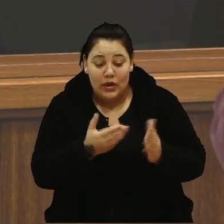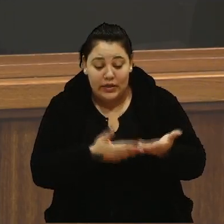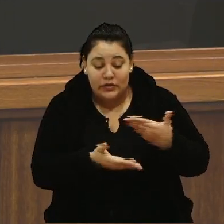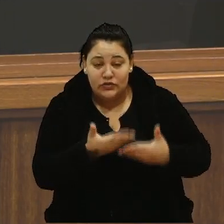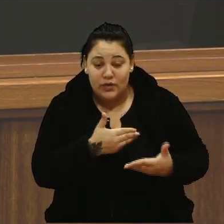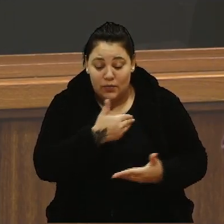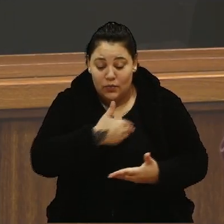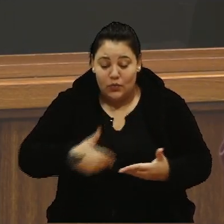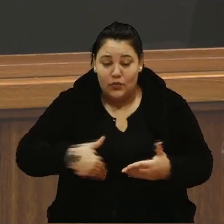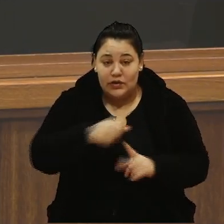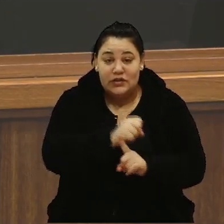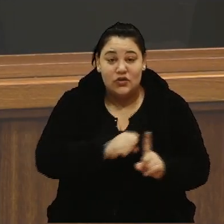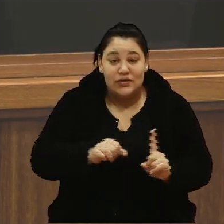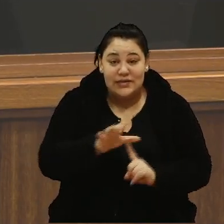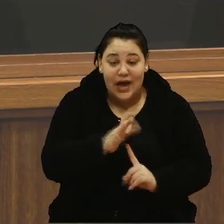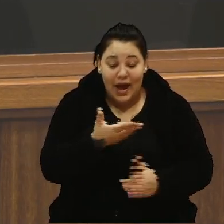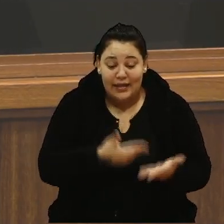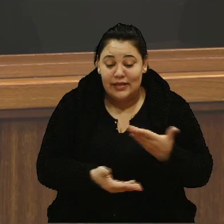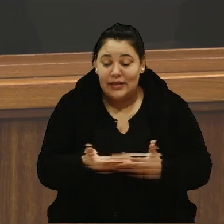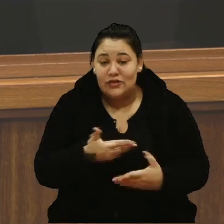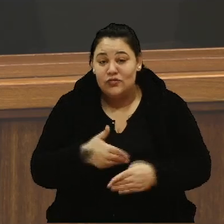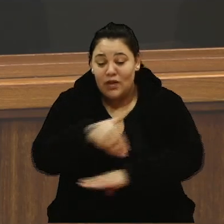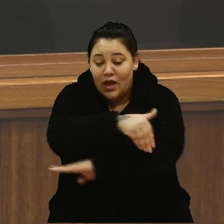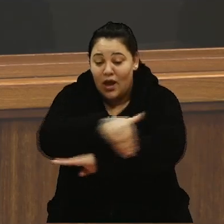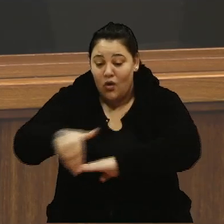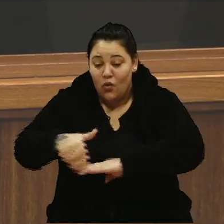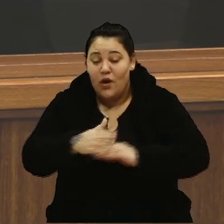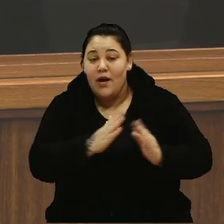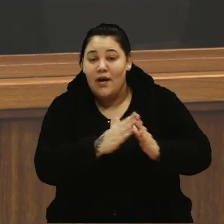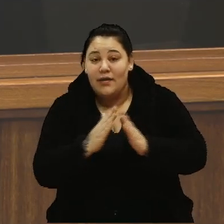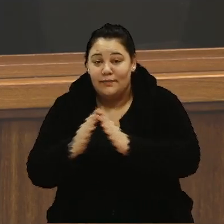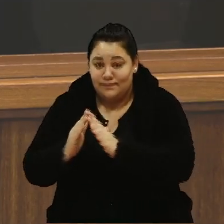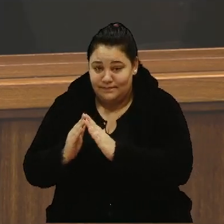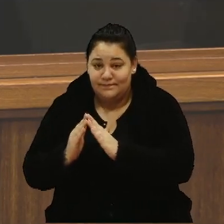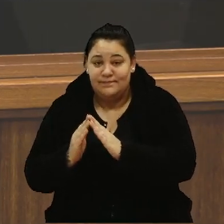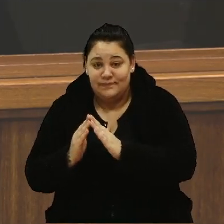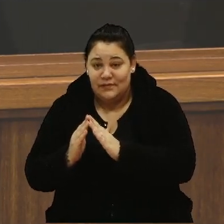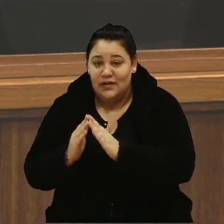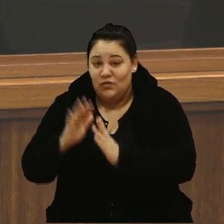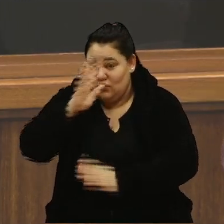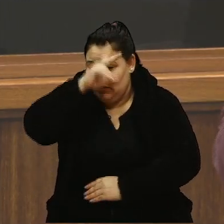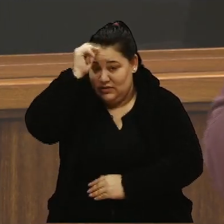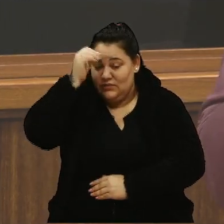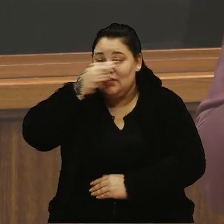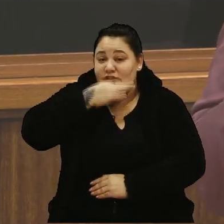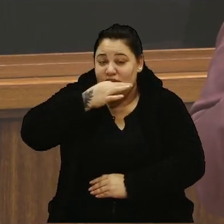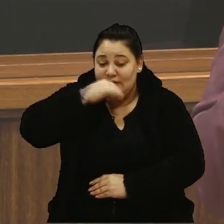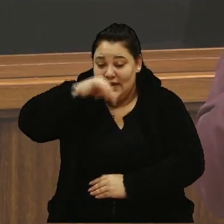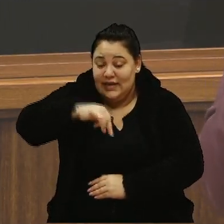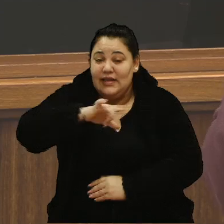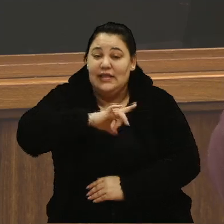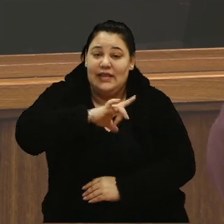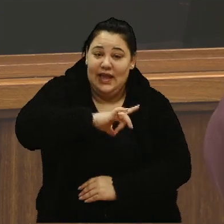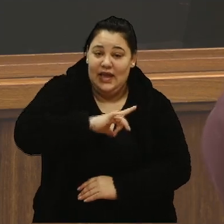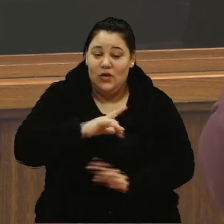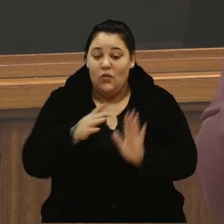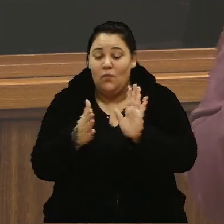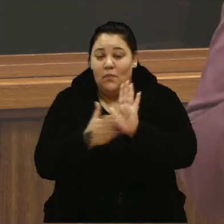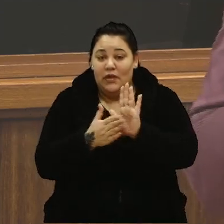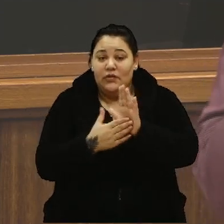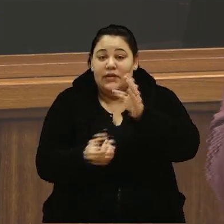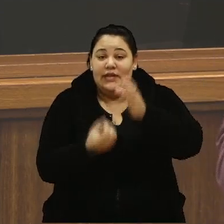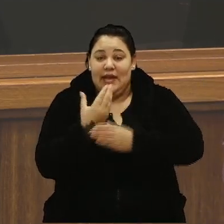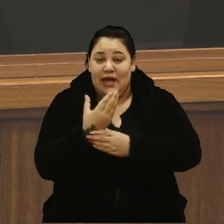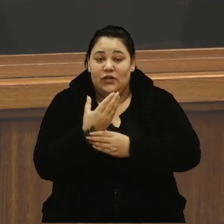sociais à população em situação de rua. O município de Caxias do Sul tem um plano elaborado pelo Comitê Pop